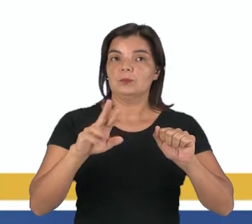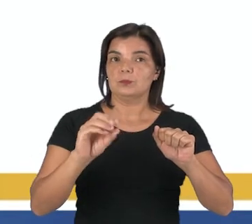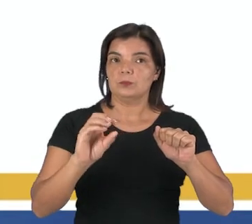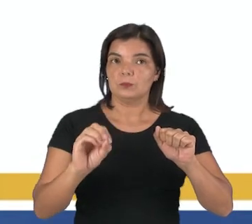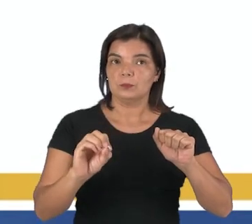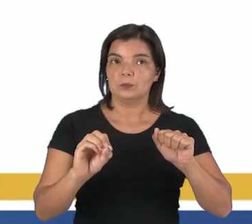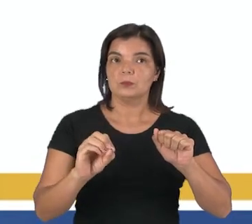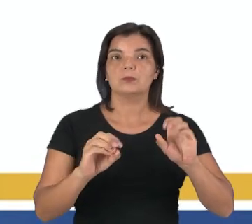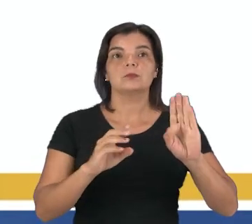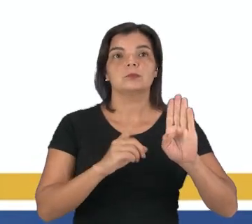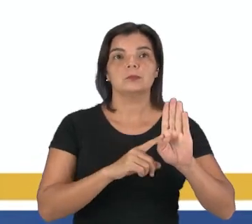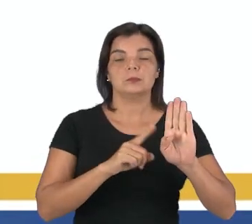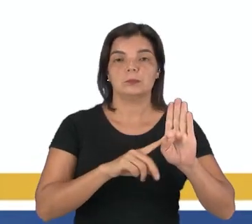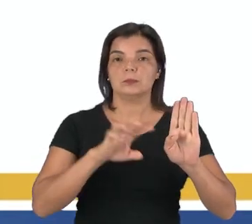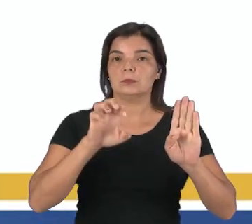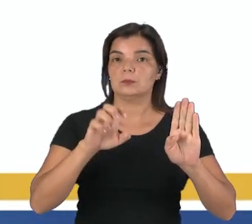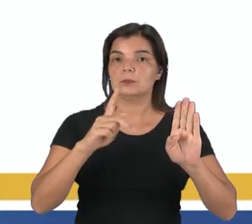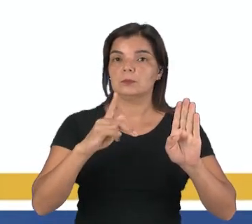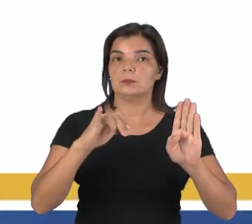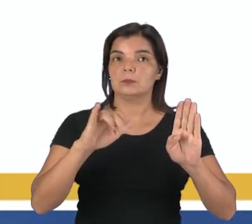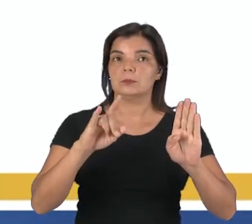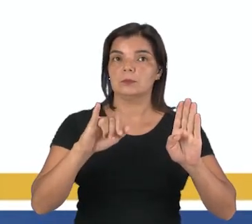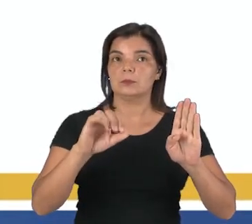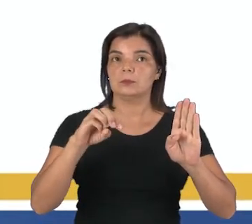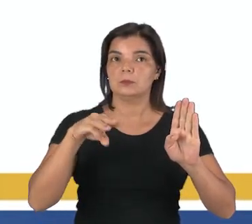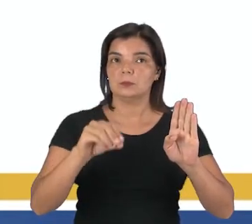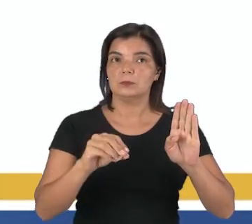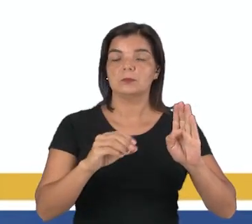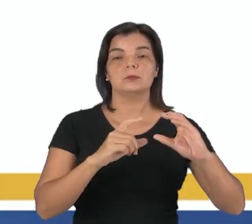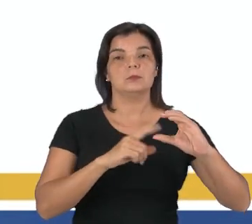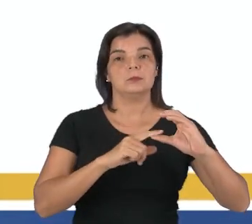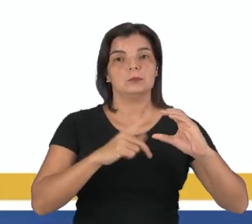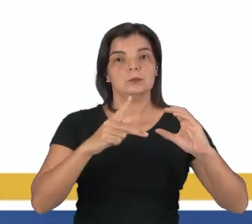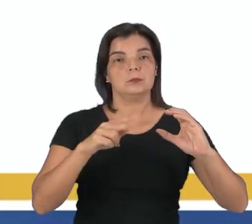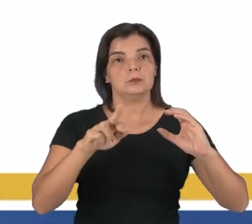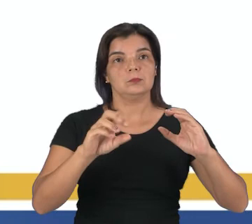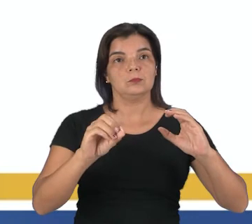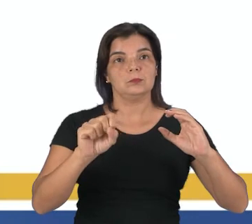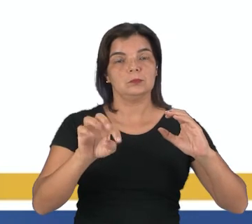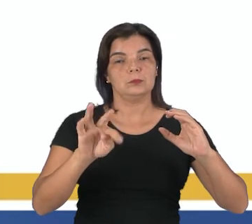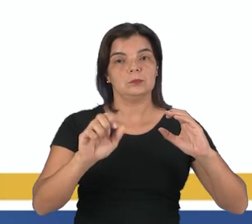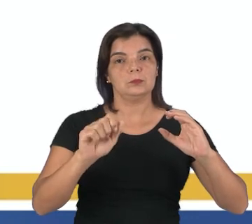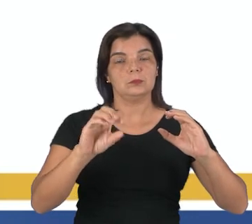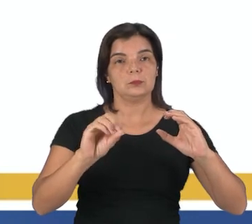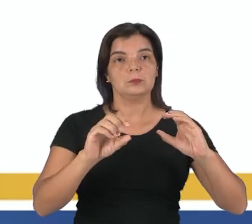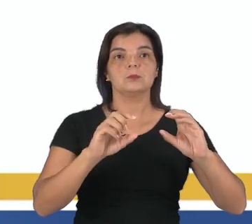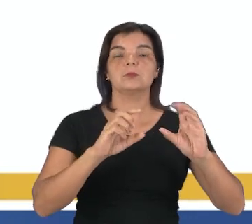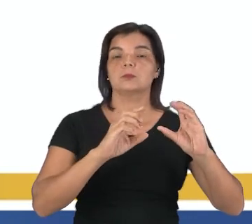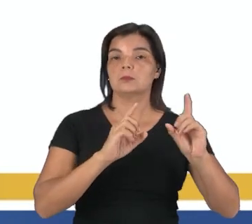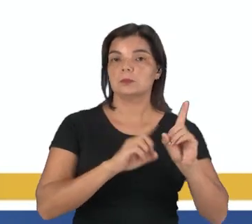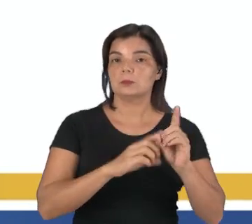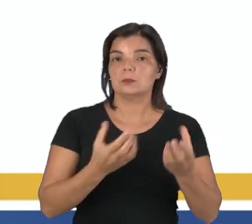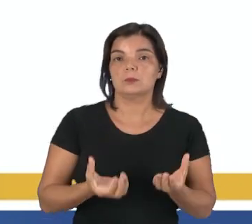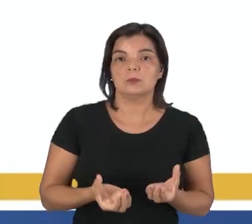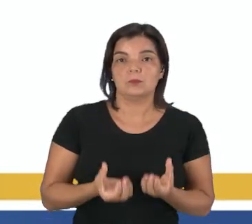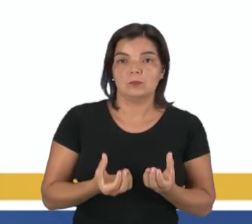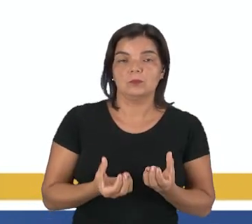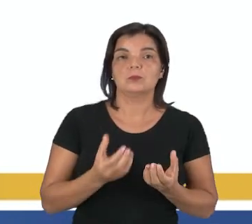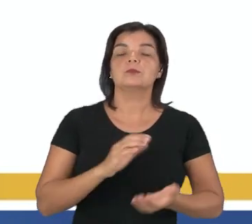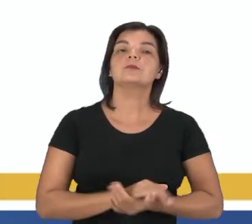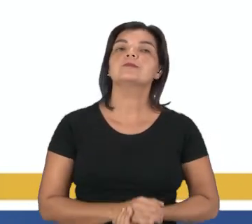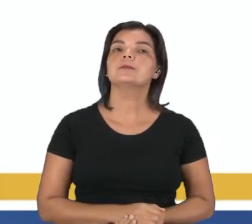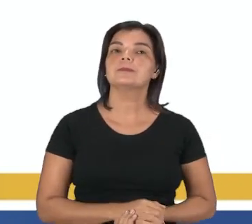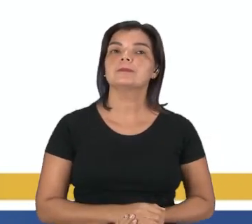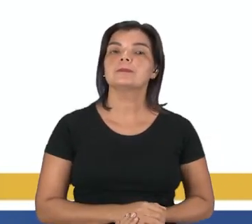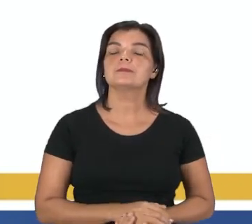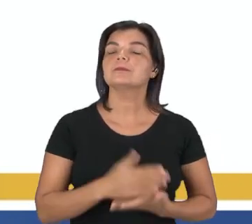na letra A, na letra B nós temos o epidídimo, na letra C nós temos a opção da próstata e na letra D,